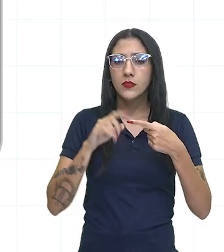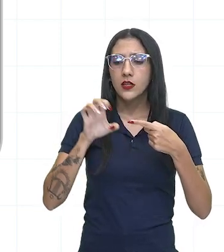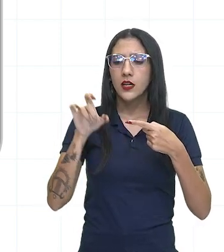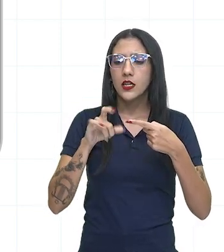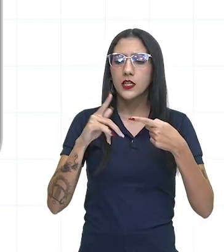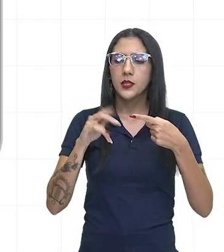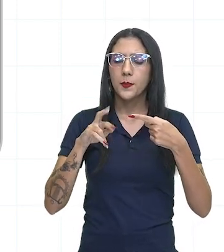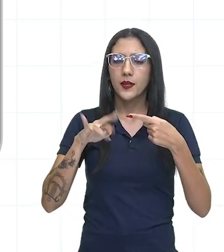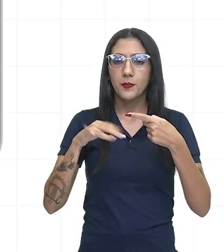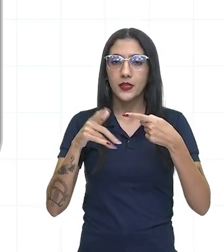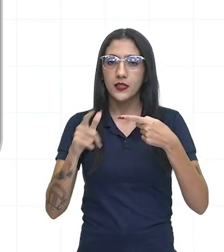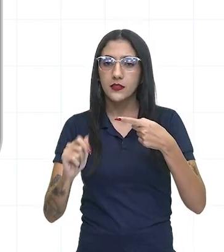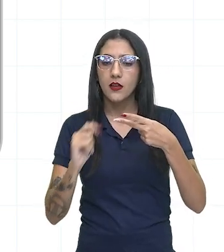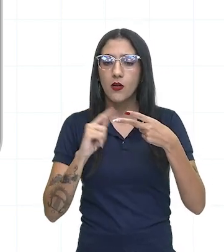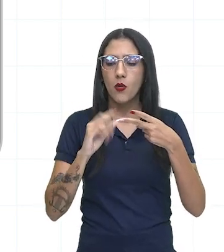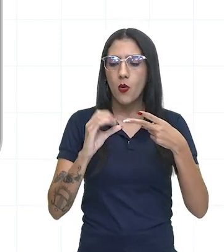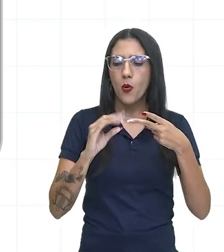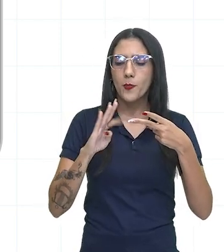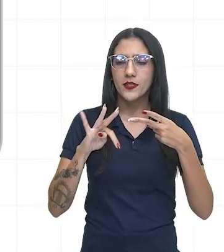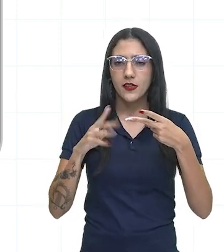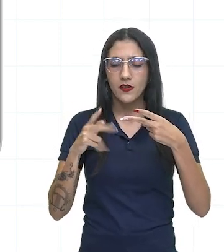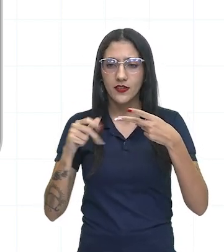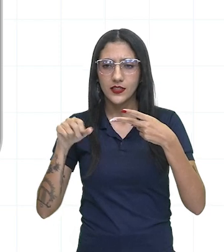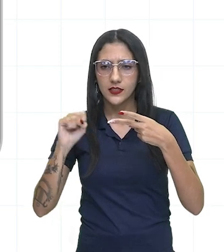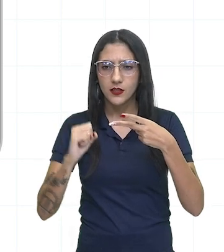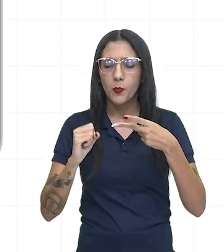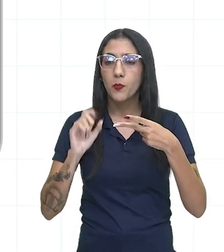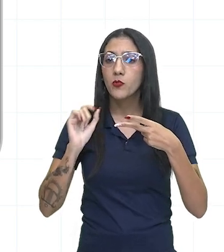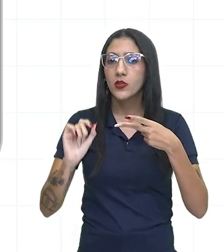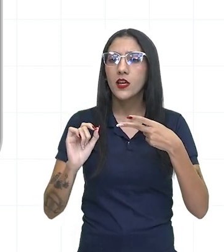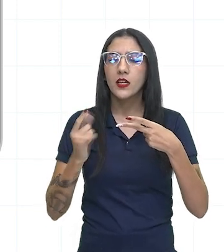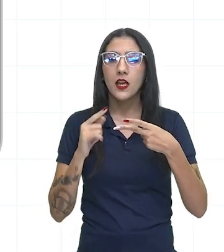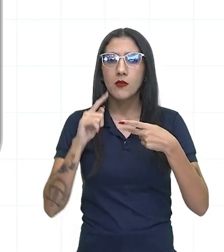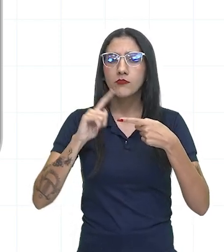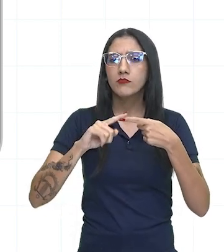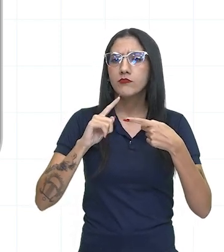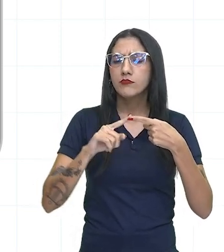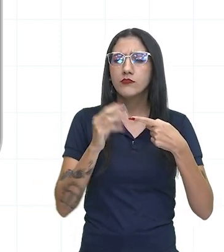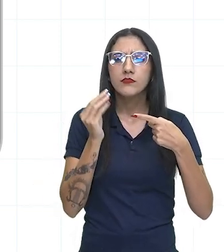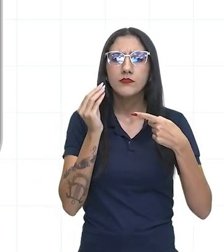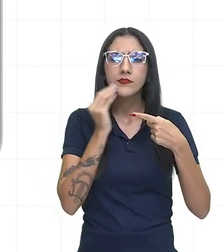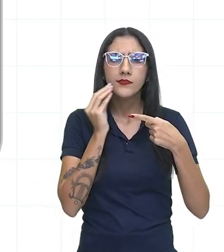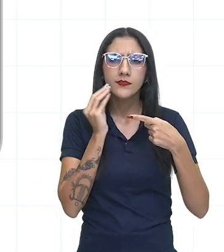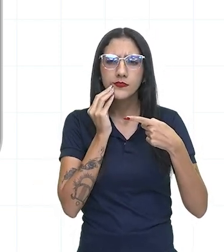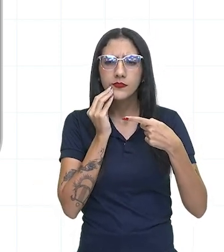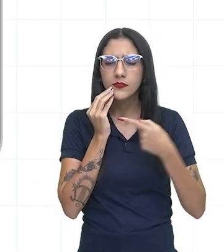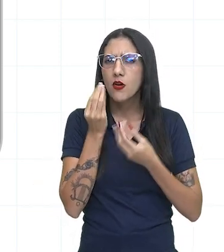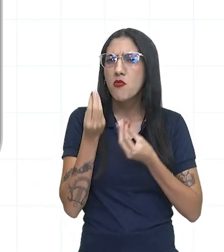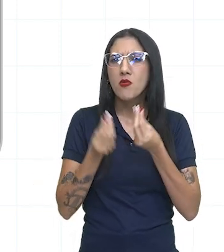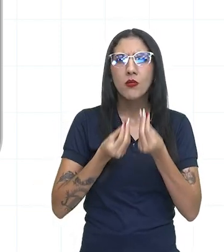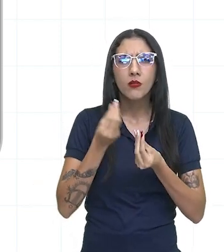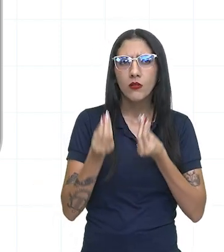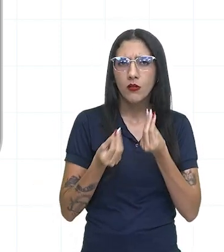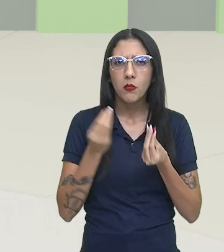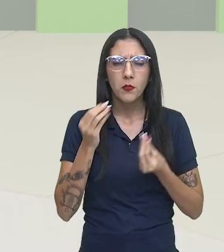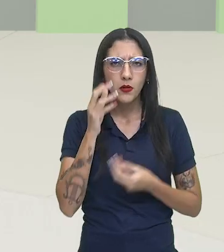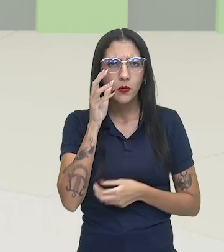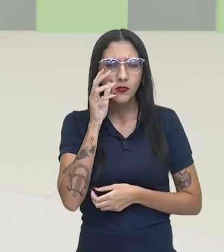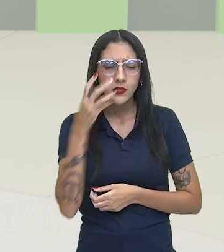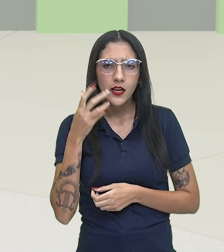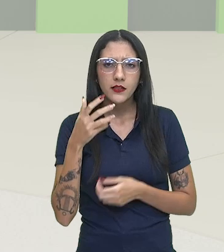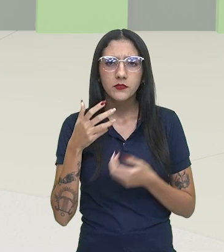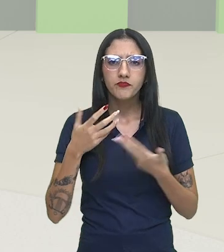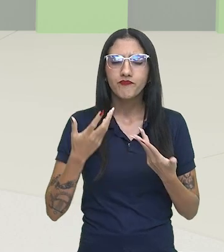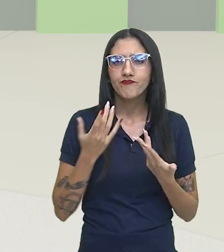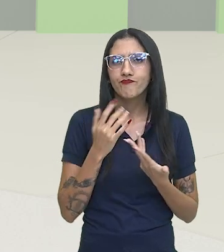experimentação e observação. Ele vai testar como é que acontece. É como se você,